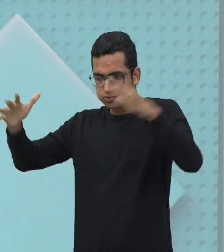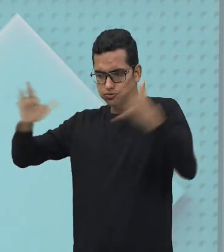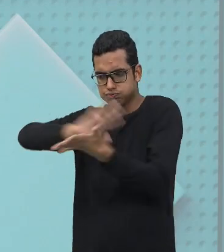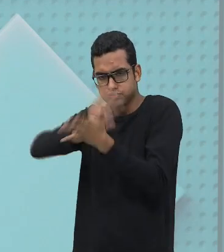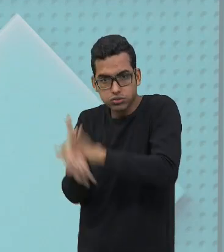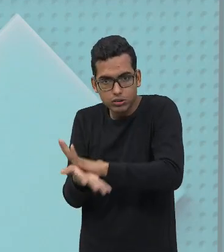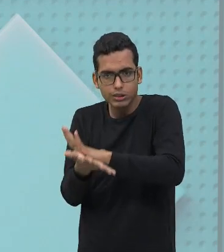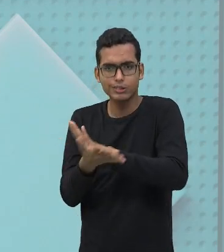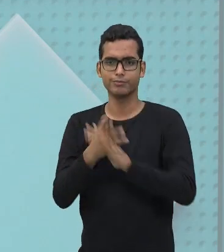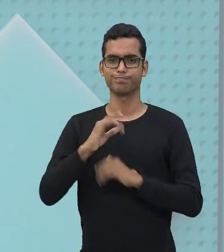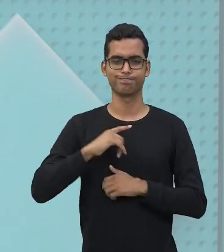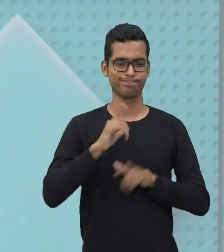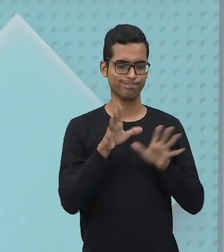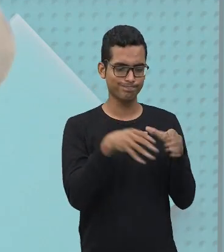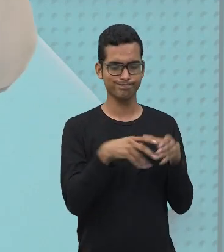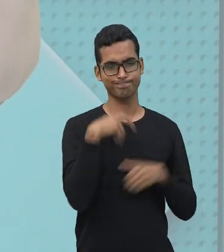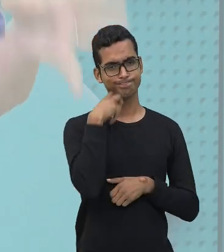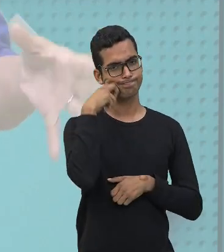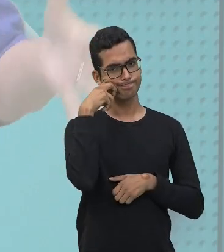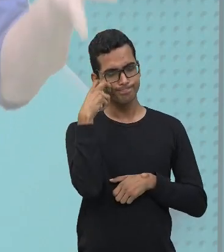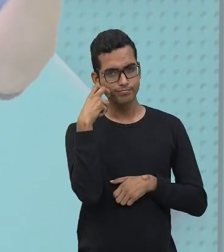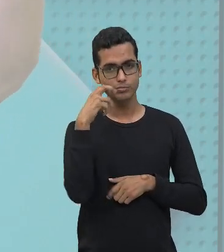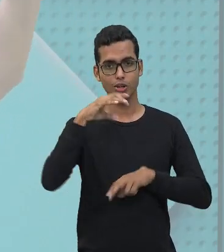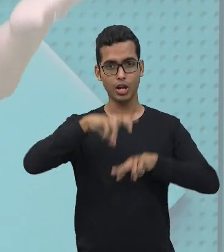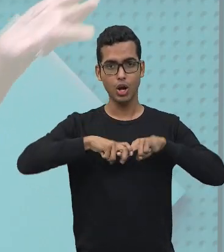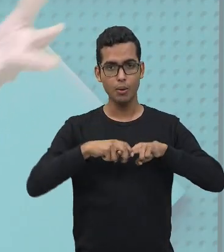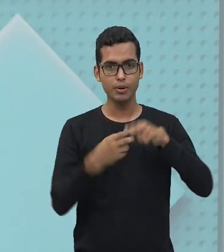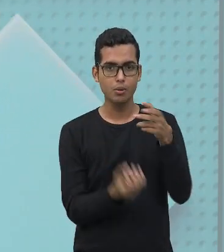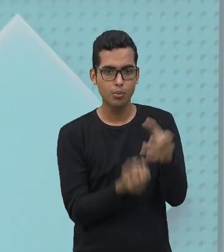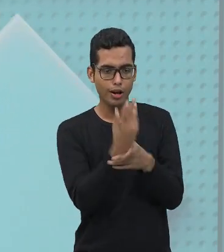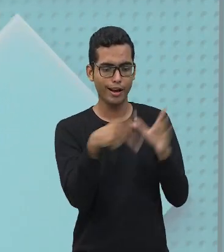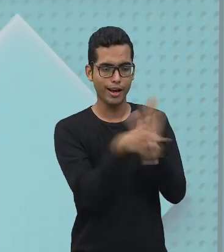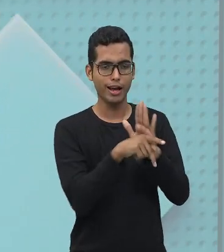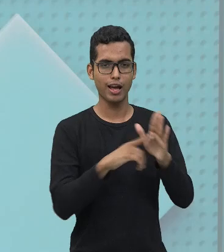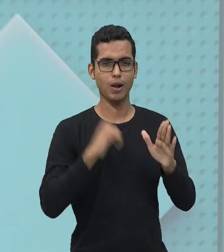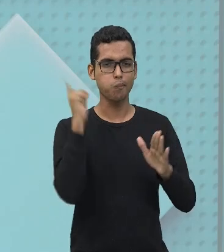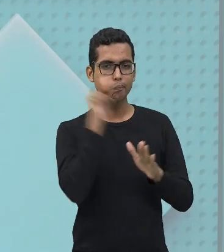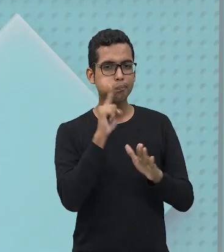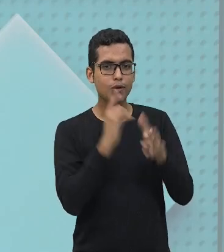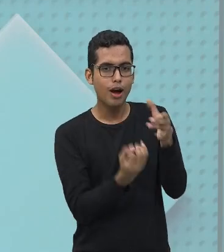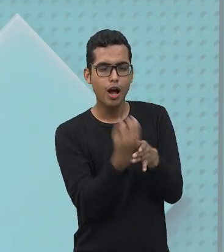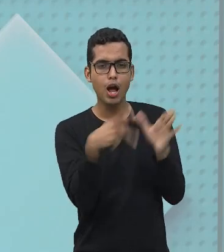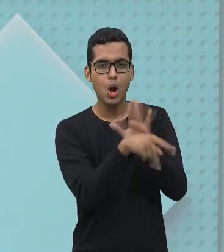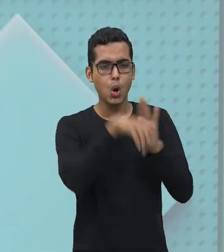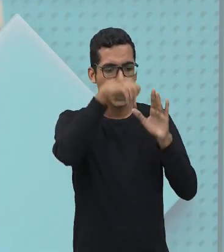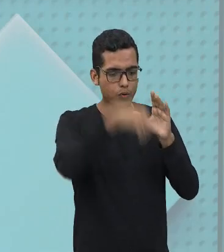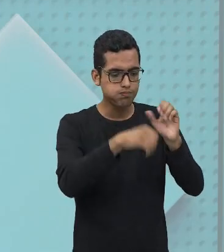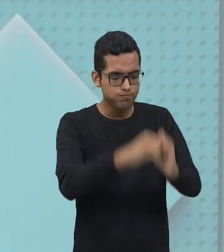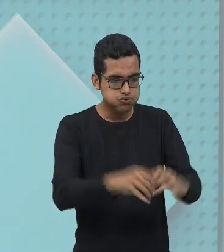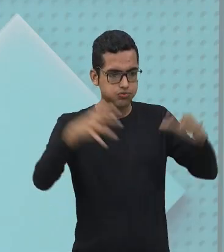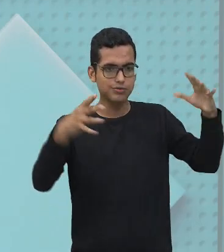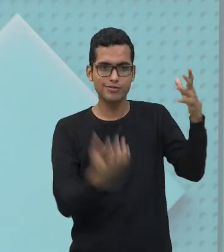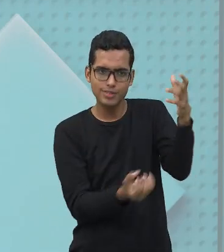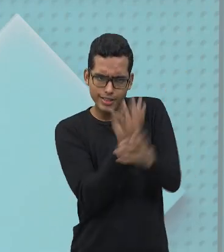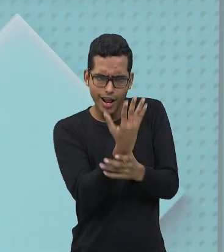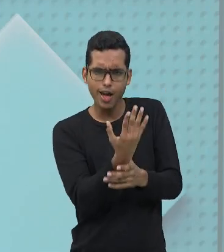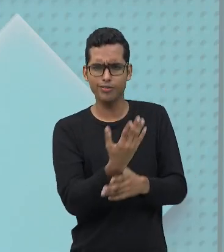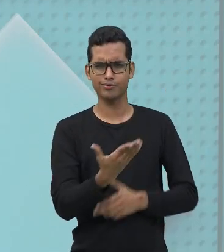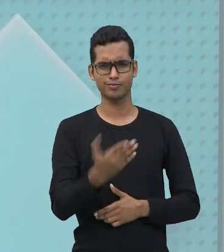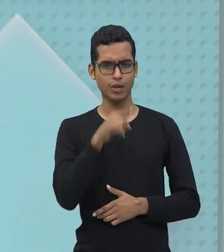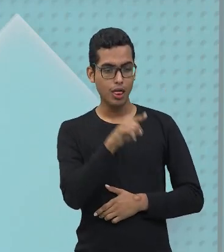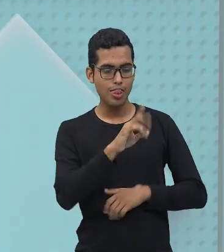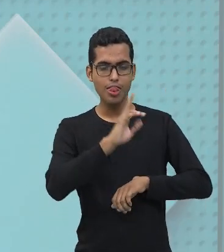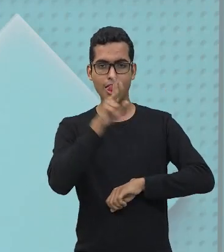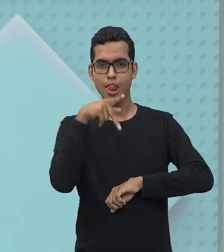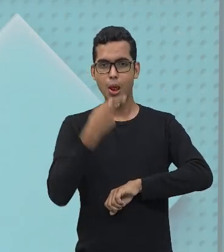anos e conseguiram fazer a bomba atômica. Que alegria, que coisa entusiástica, né? Porém,